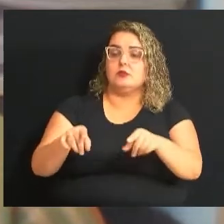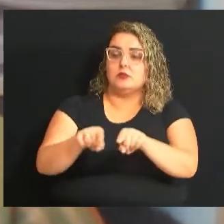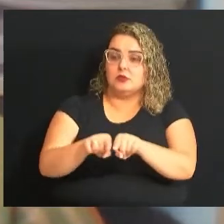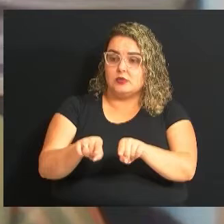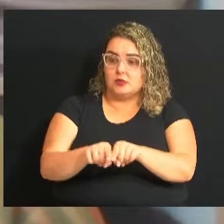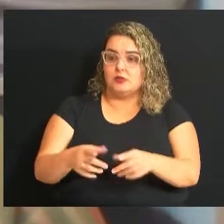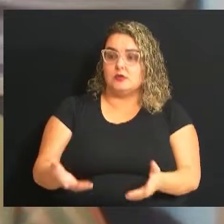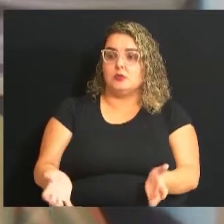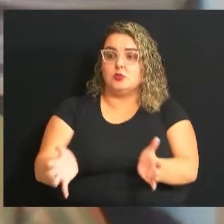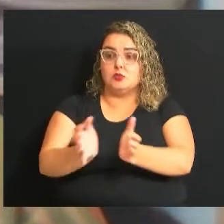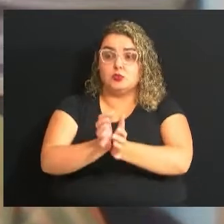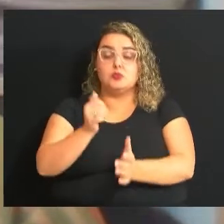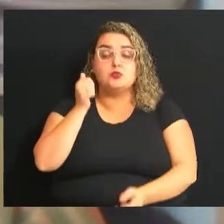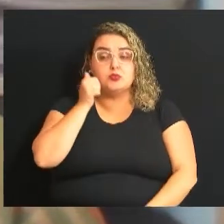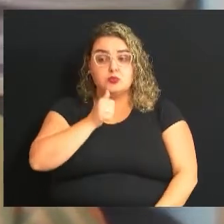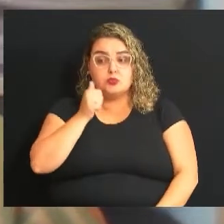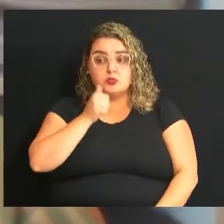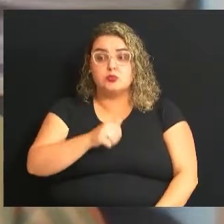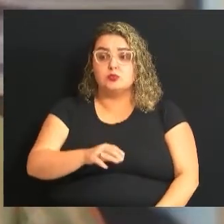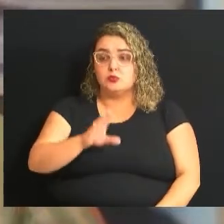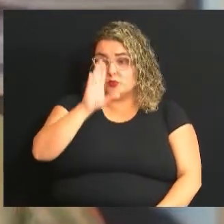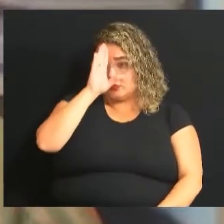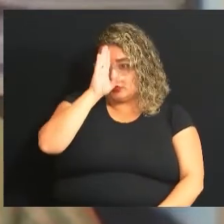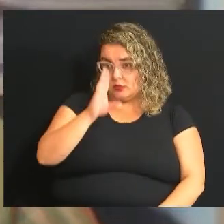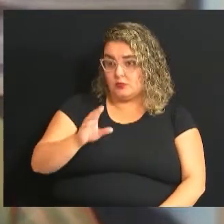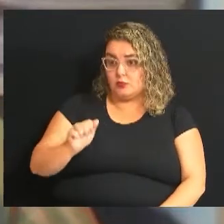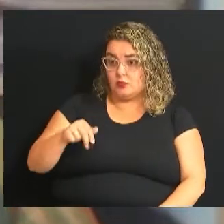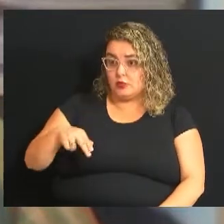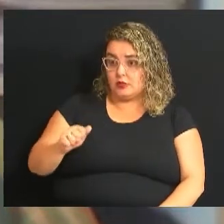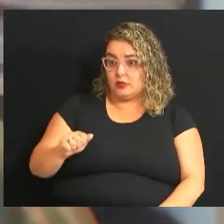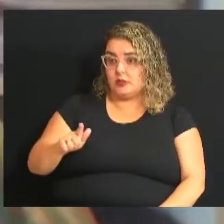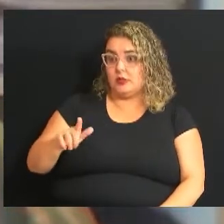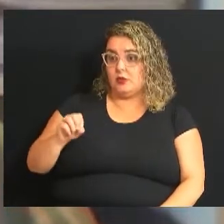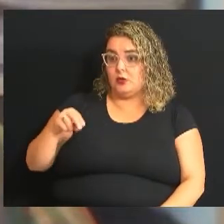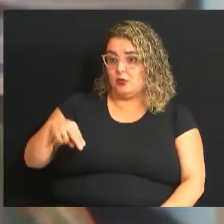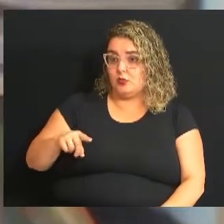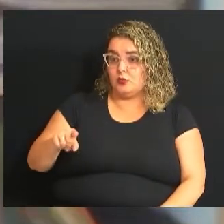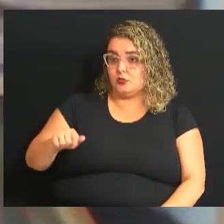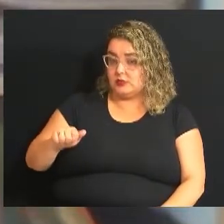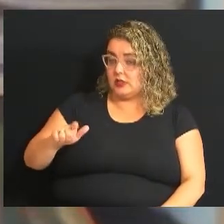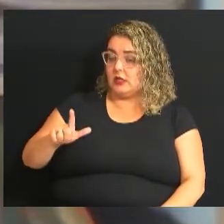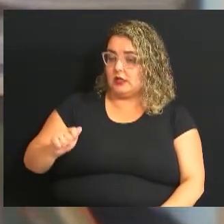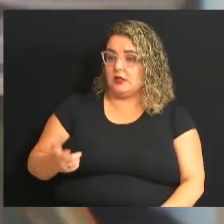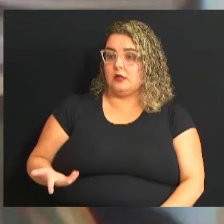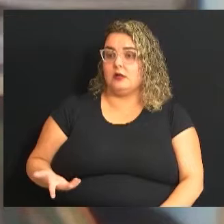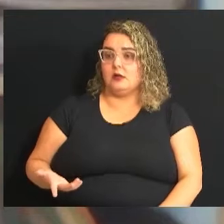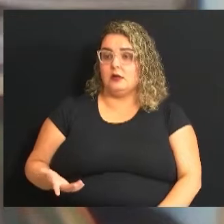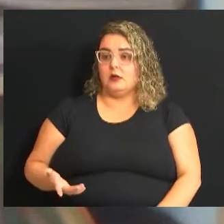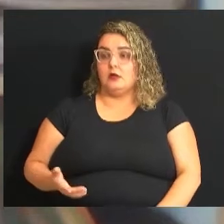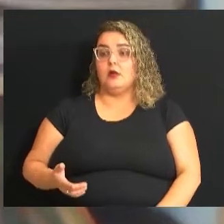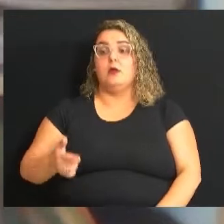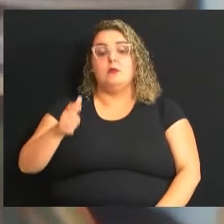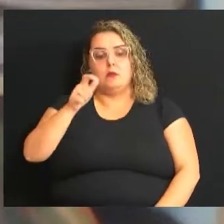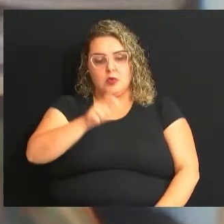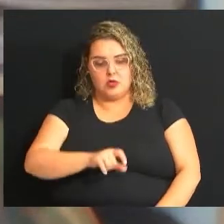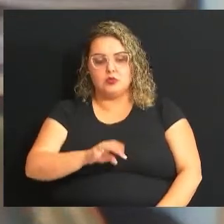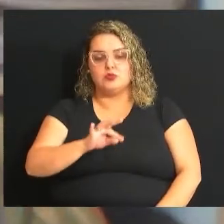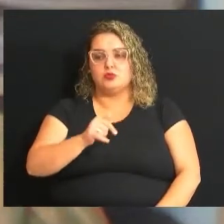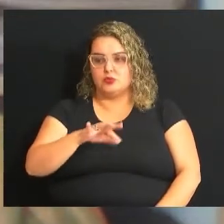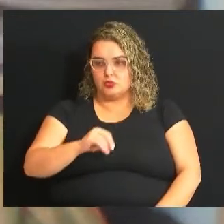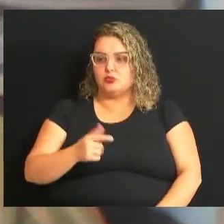grupo de mulheres, né, principalmente por Ana Gonzaga. Mas nem por isso o Tito deixa de ter uma